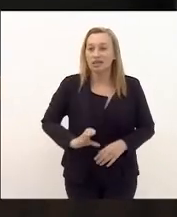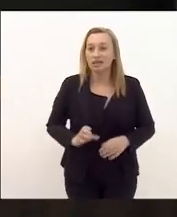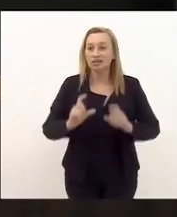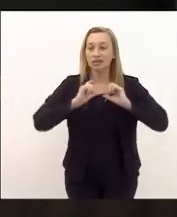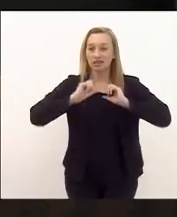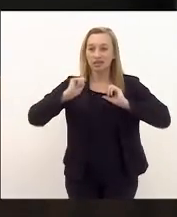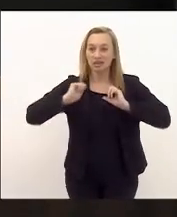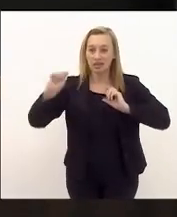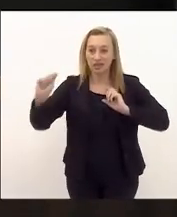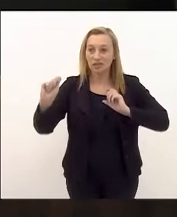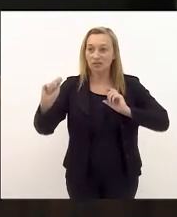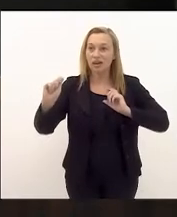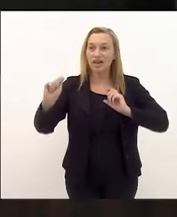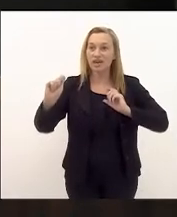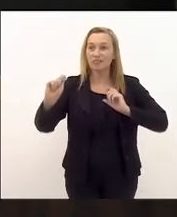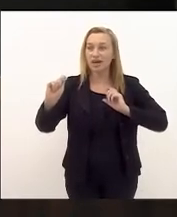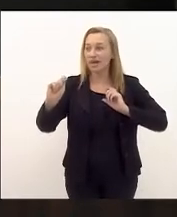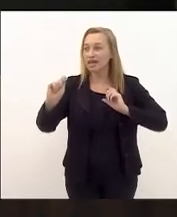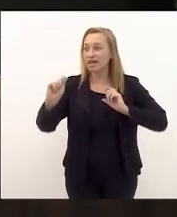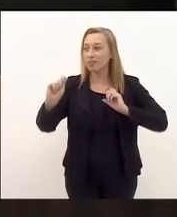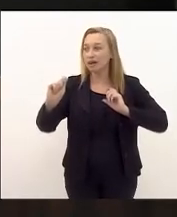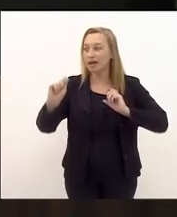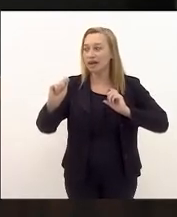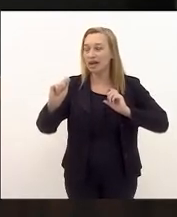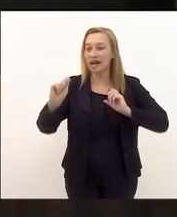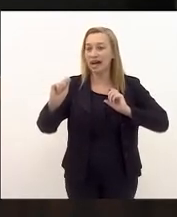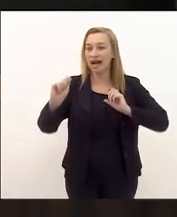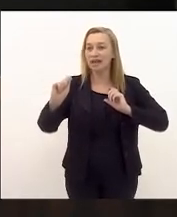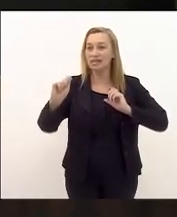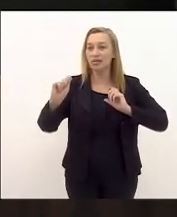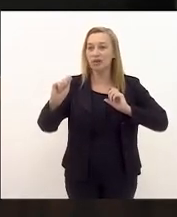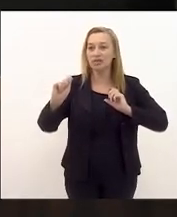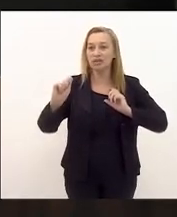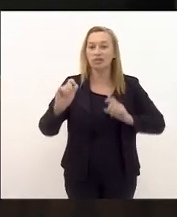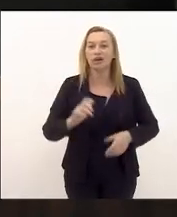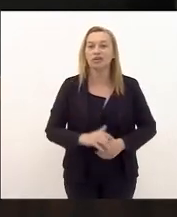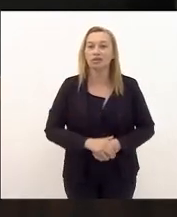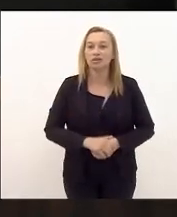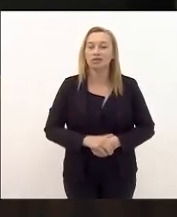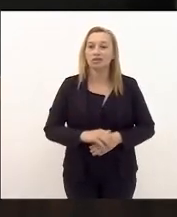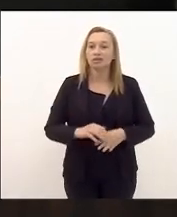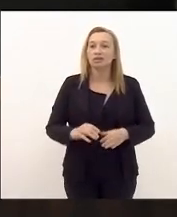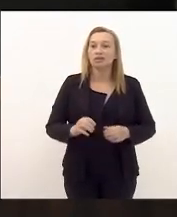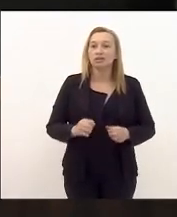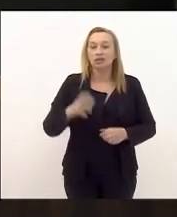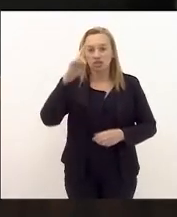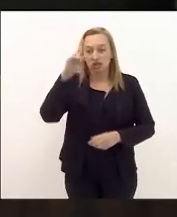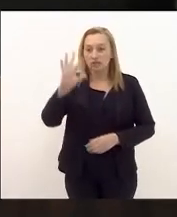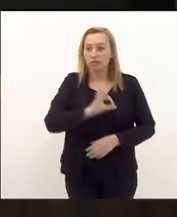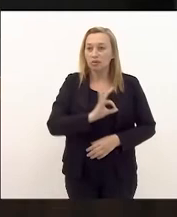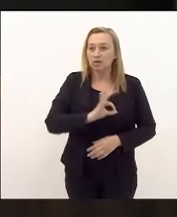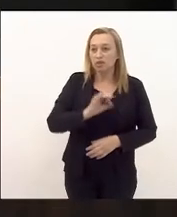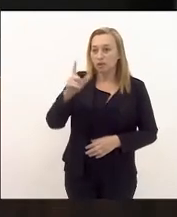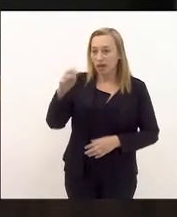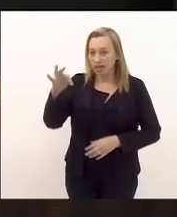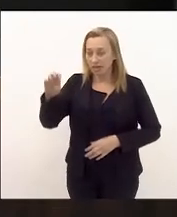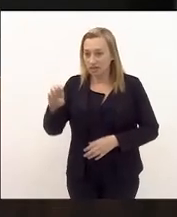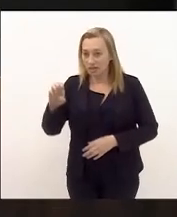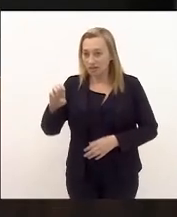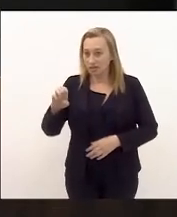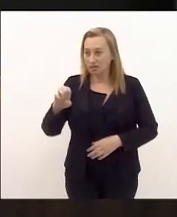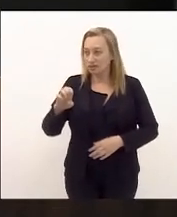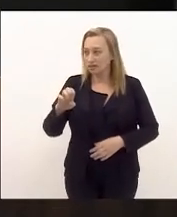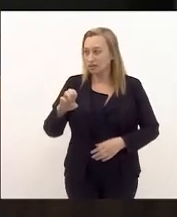Tiradentes, seu respectivo diploma, ao general José Eduardo Pereira, atual comandante militar do Leste.